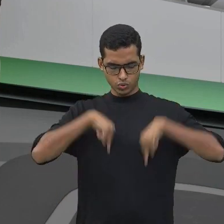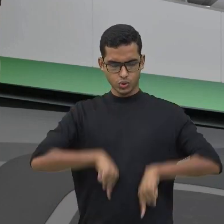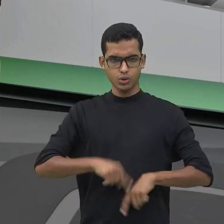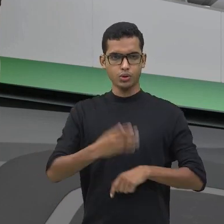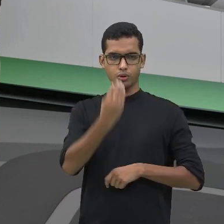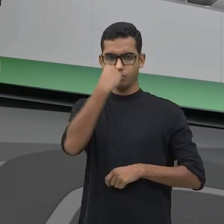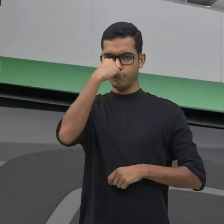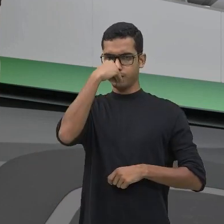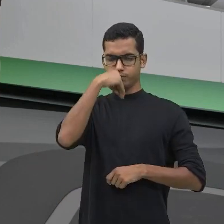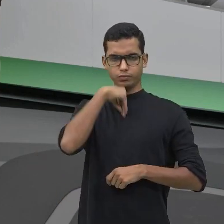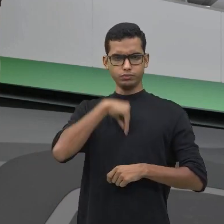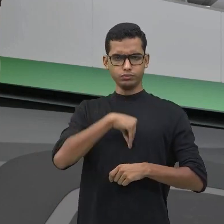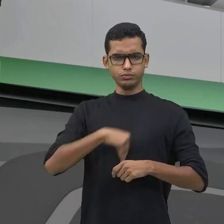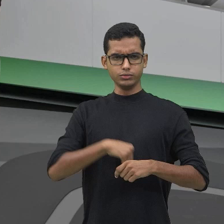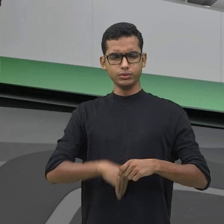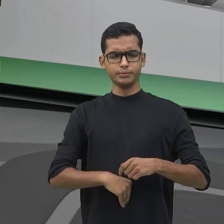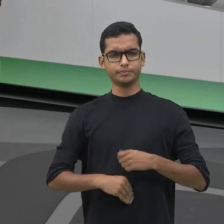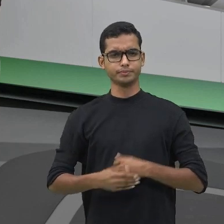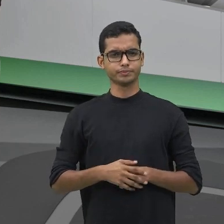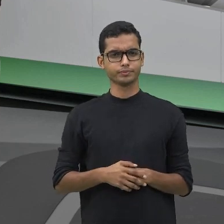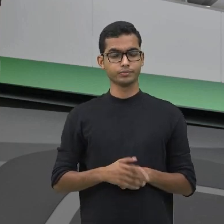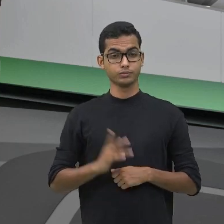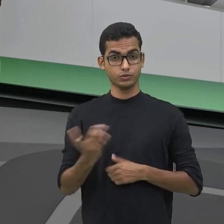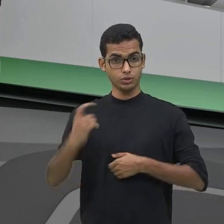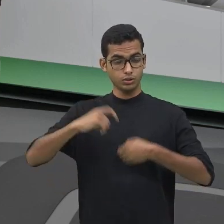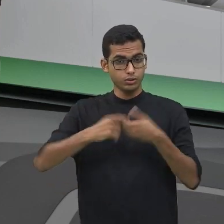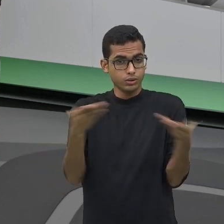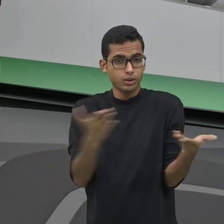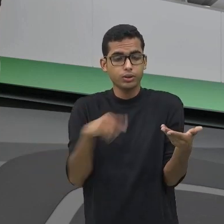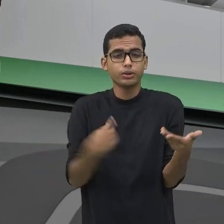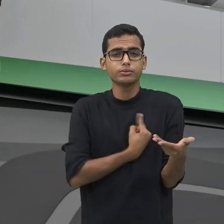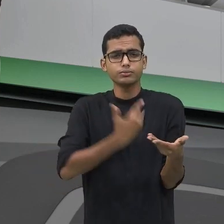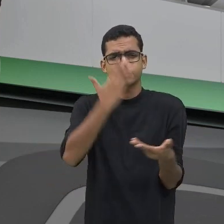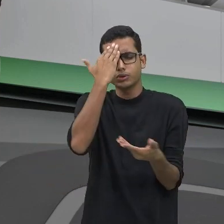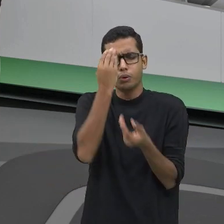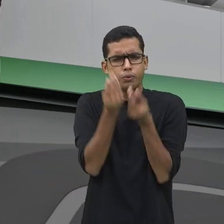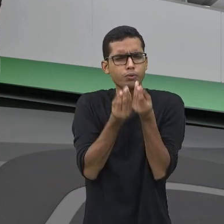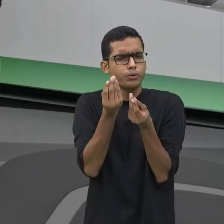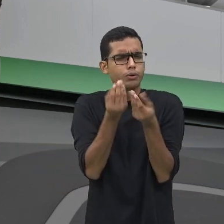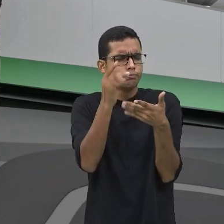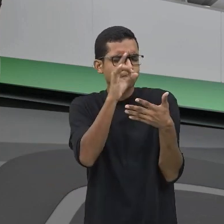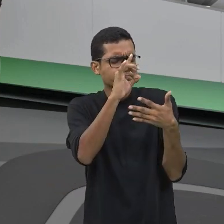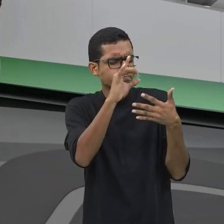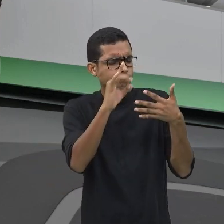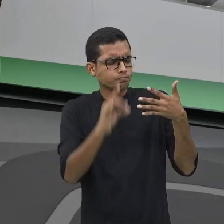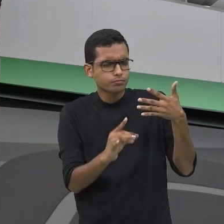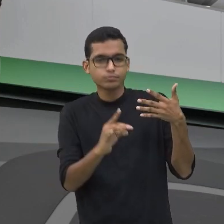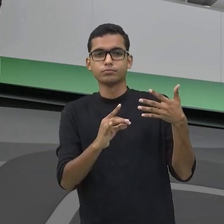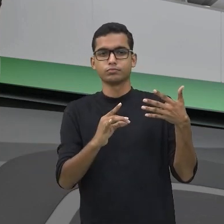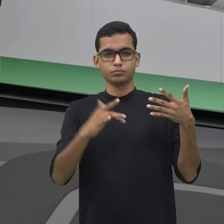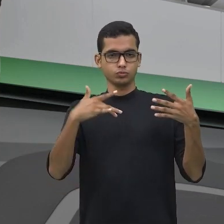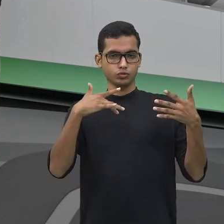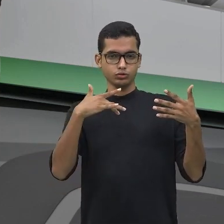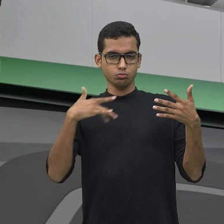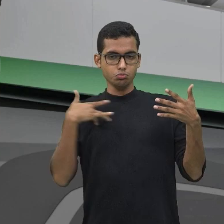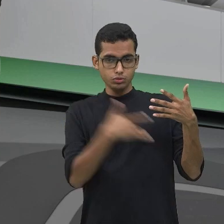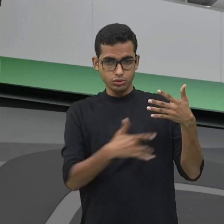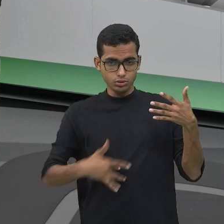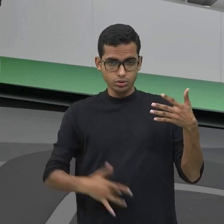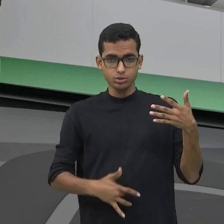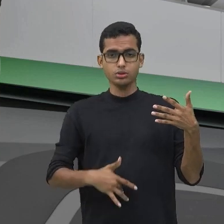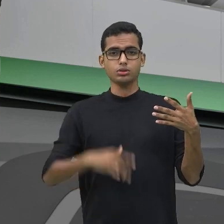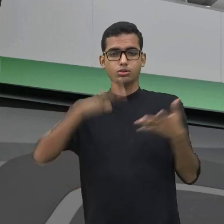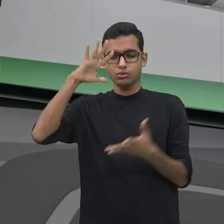vou voltar, que é para a gente saber o que cada um